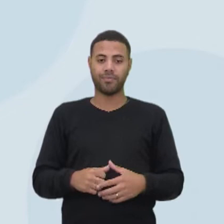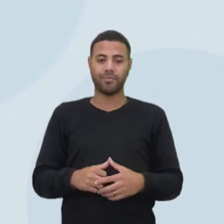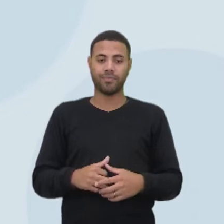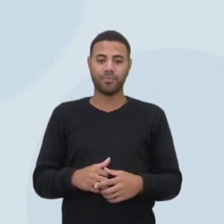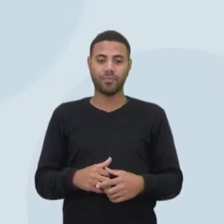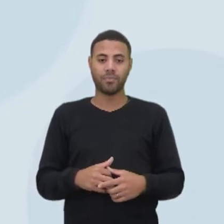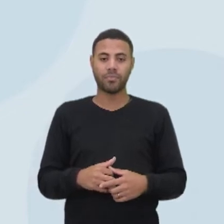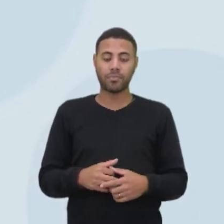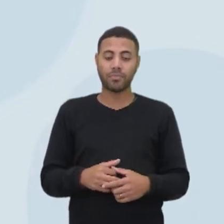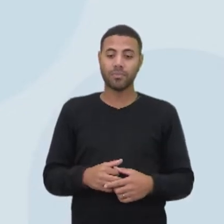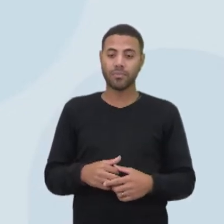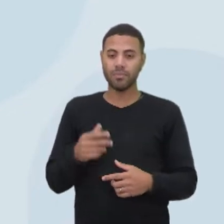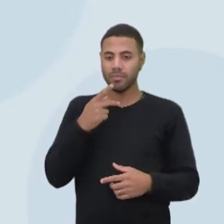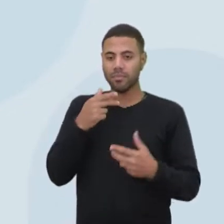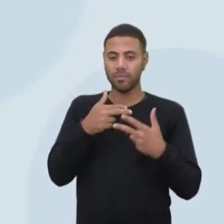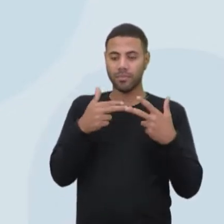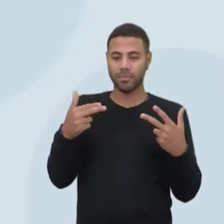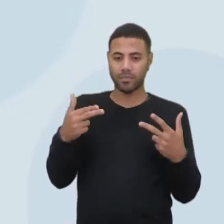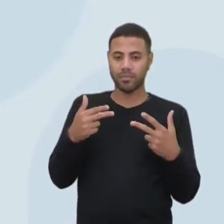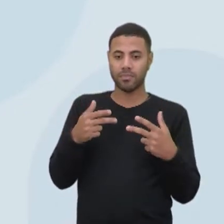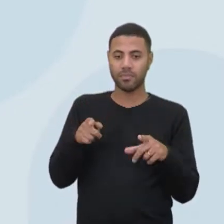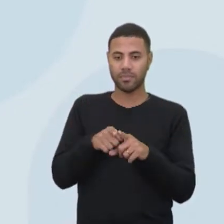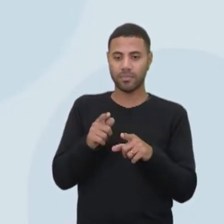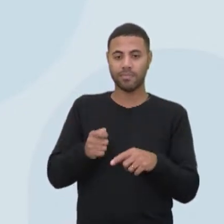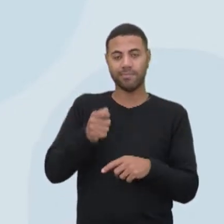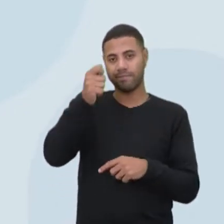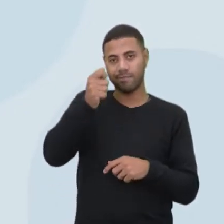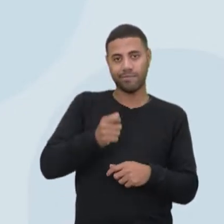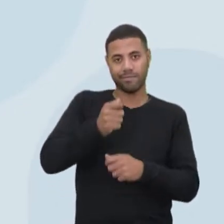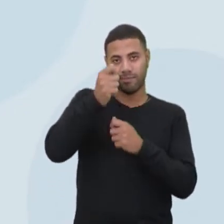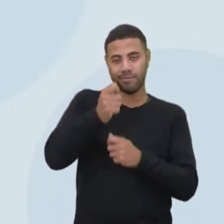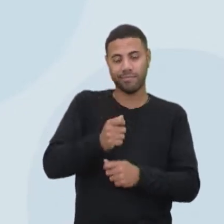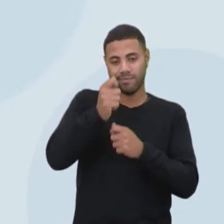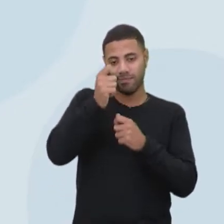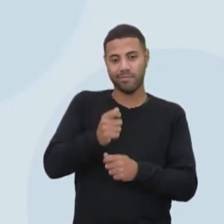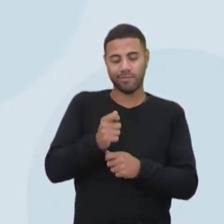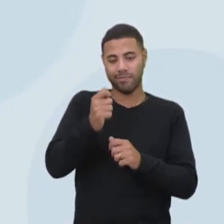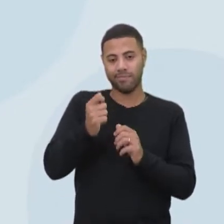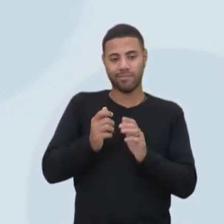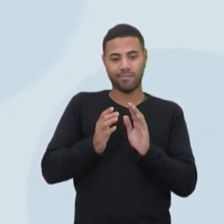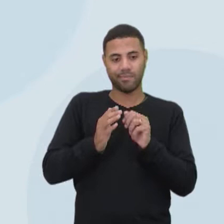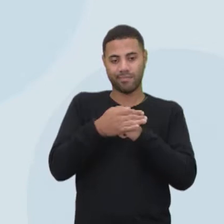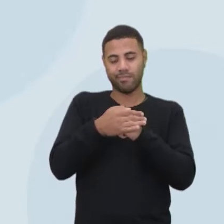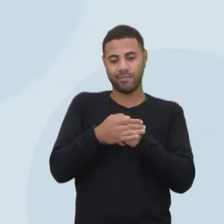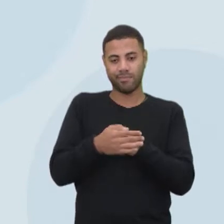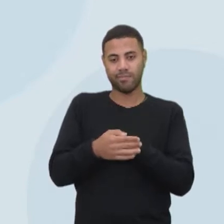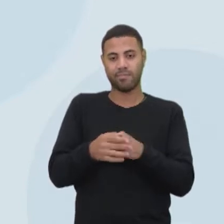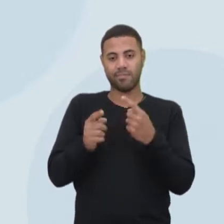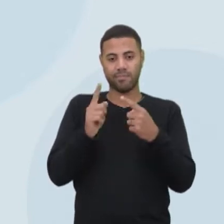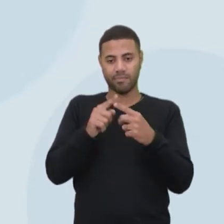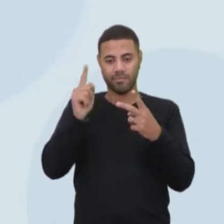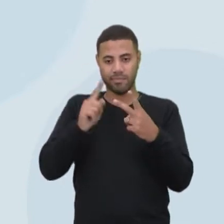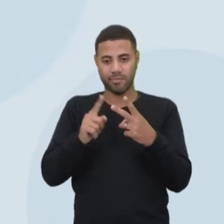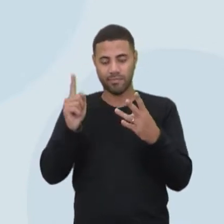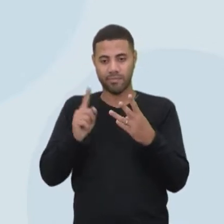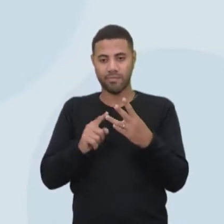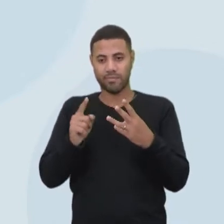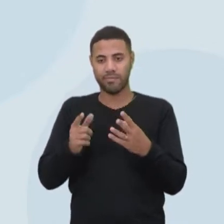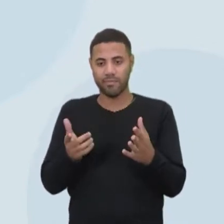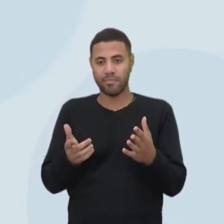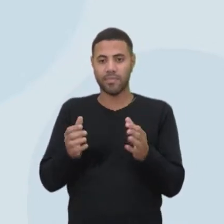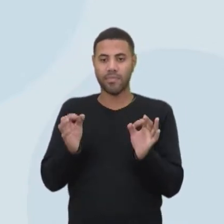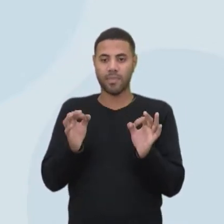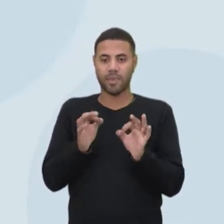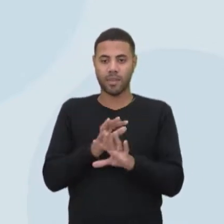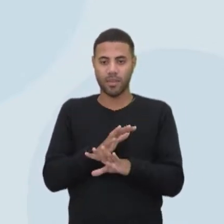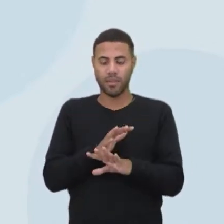aí o Mauro vai falar uma coisa já com tarja também. E ele falou no segundo quadrinho e no terceiro. Aí a Joaninha fala, tirinha